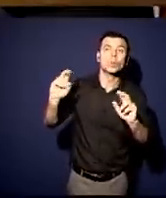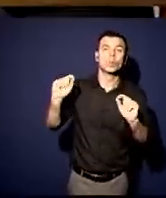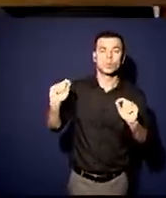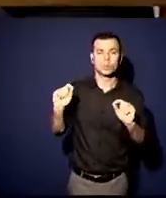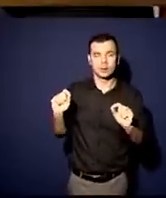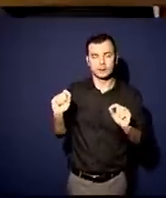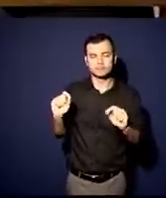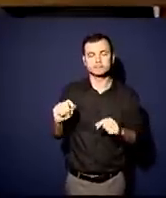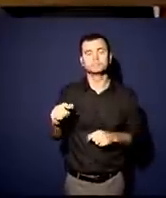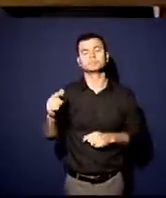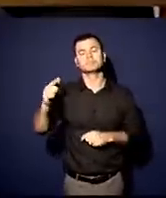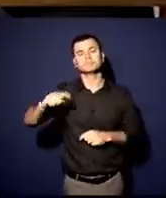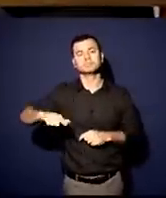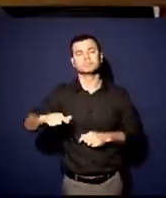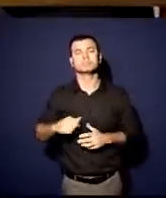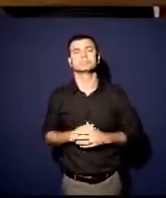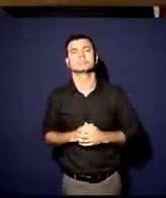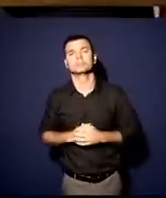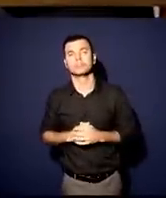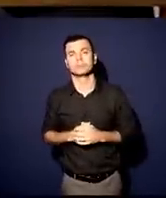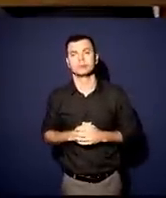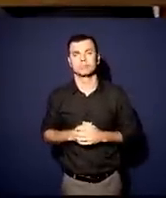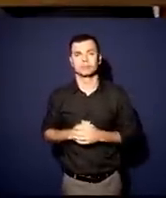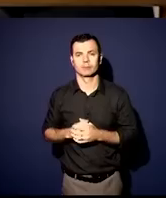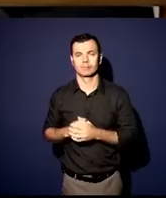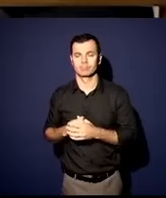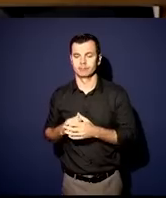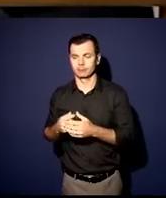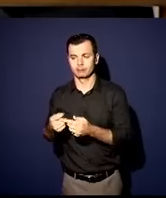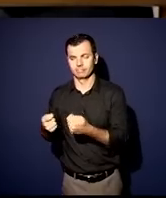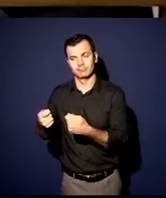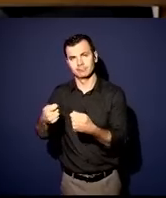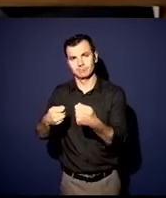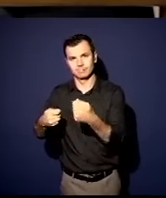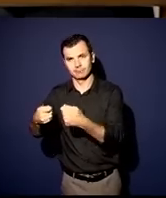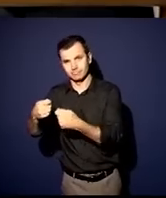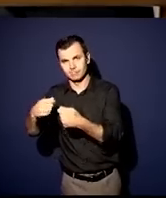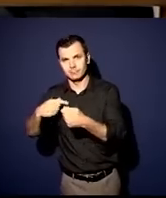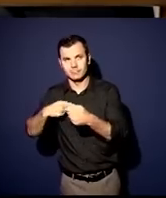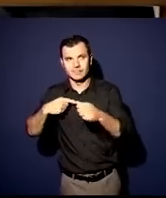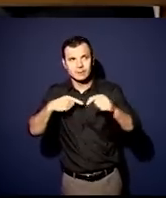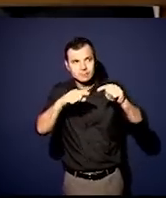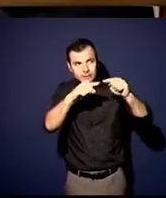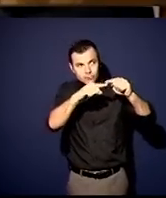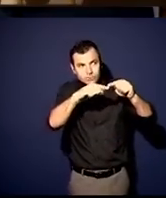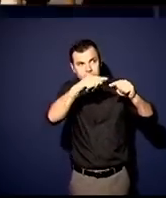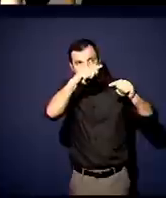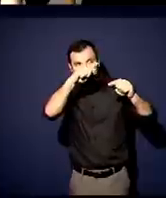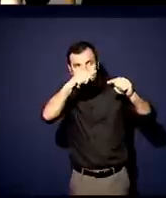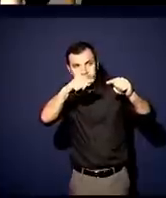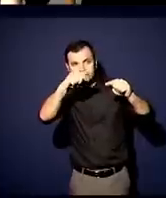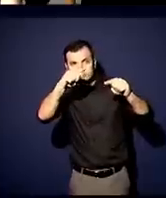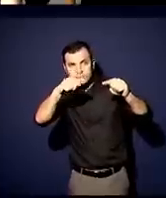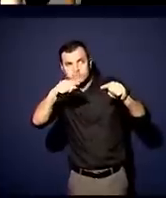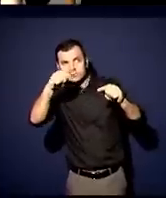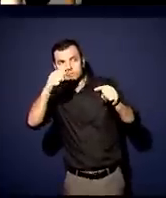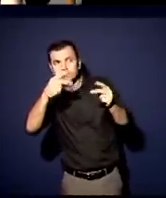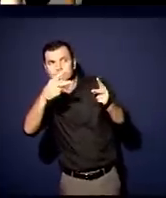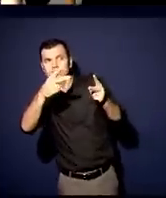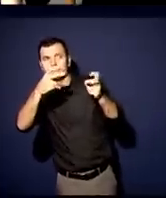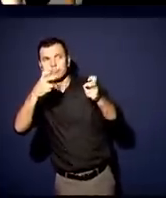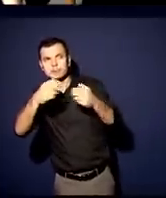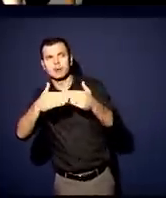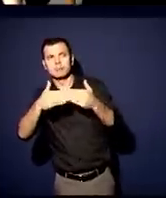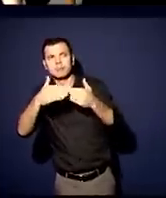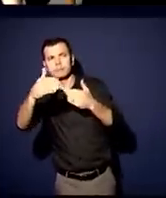Mais recentemente, o mercado passou a ter, a partir de alguns indicadores mais fortes, uma dúvida do quanto esse ciclo está no